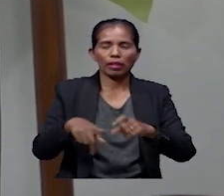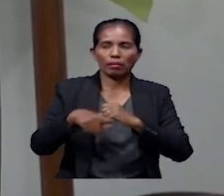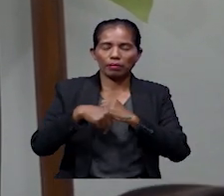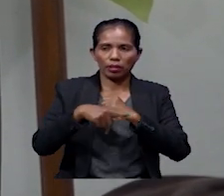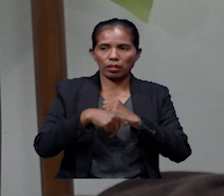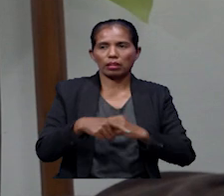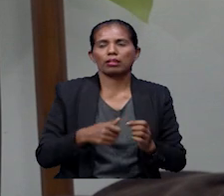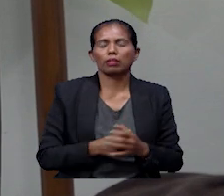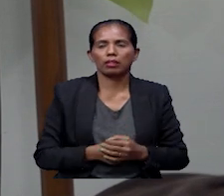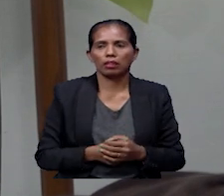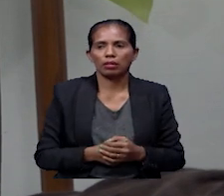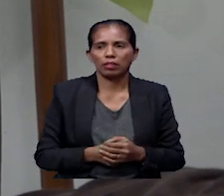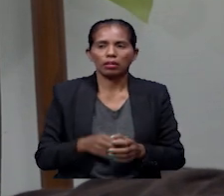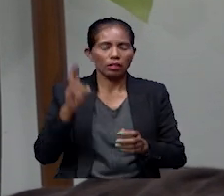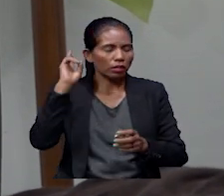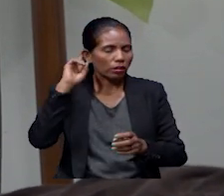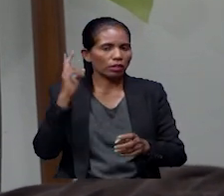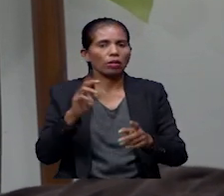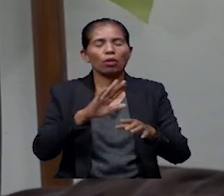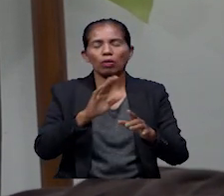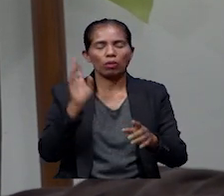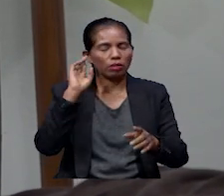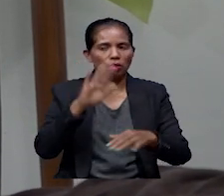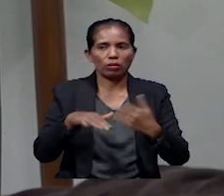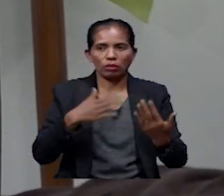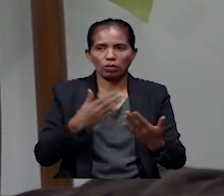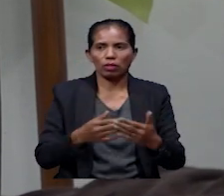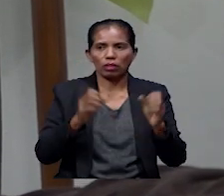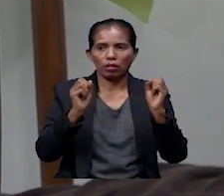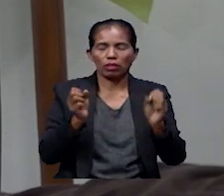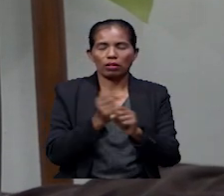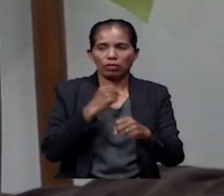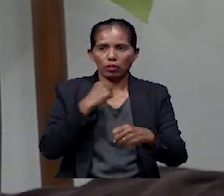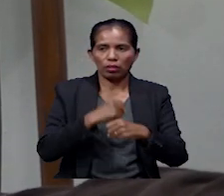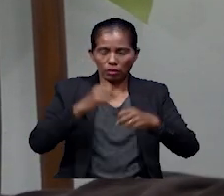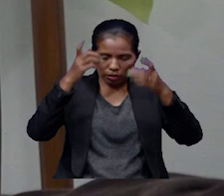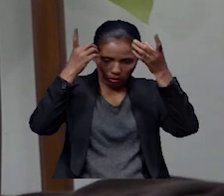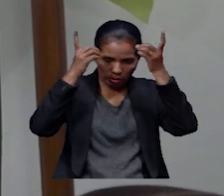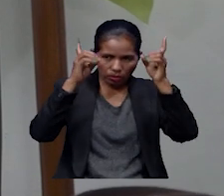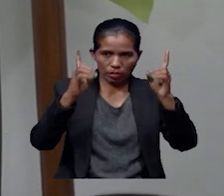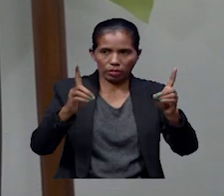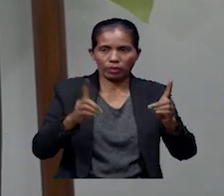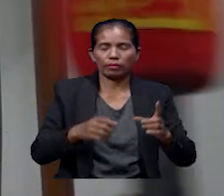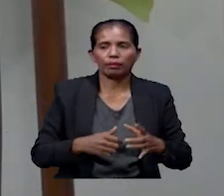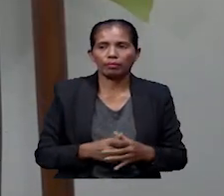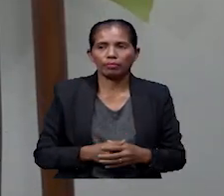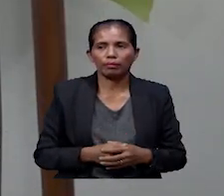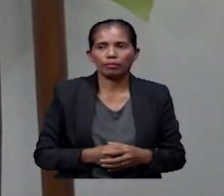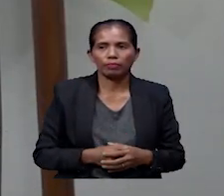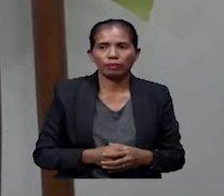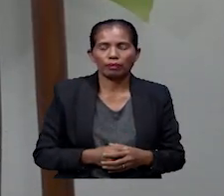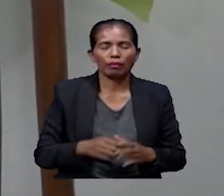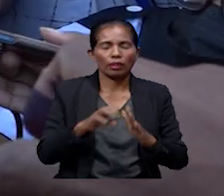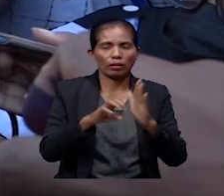sei rona partido ruane outro pois mas que foi halo decisão em nome do partido. Estrutura